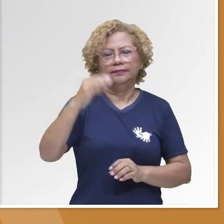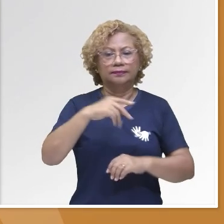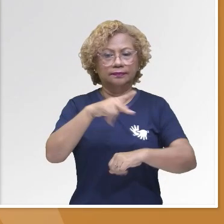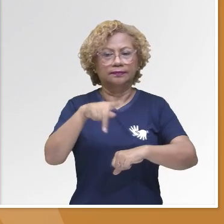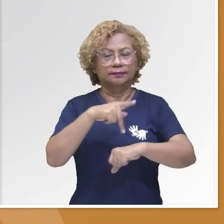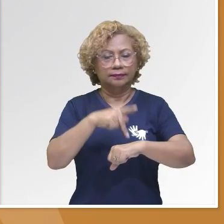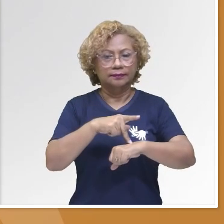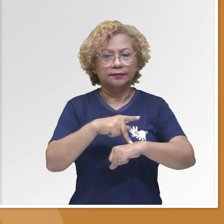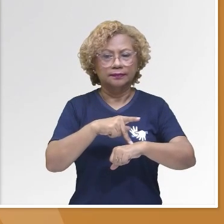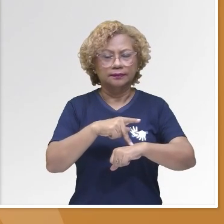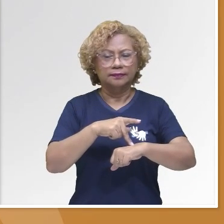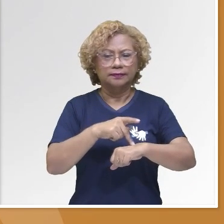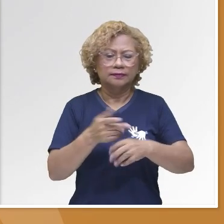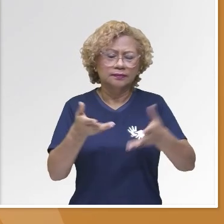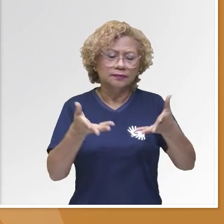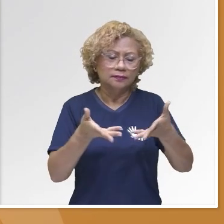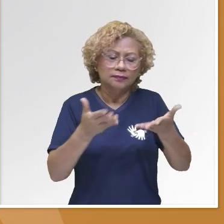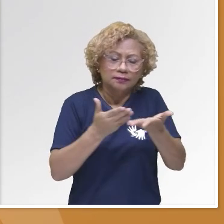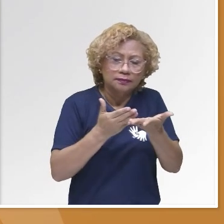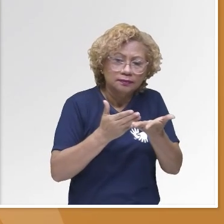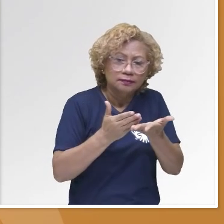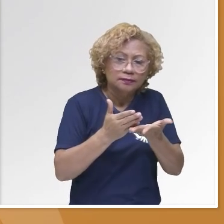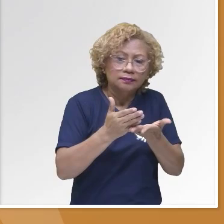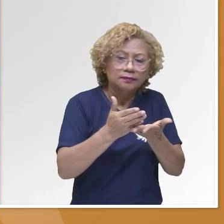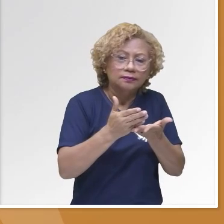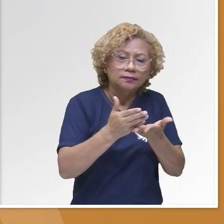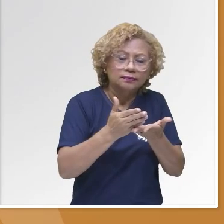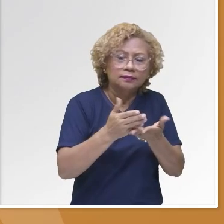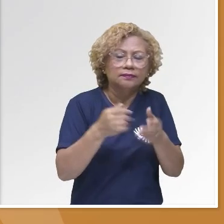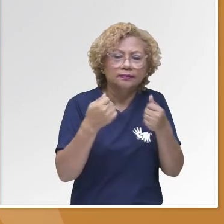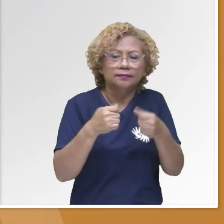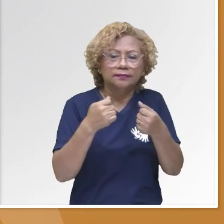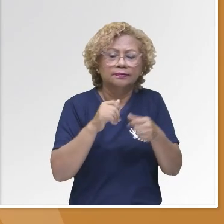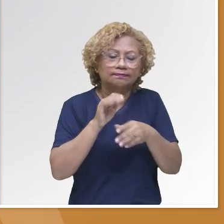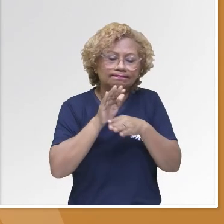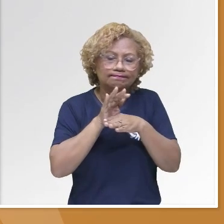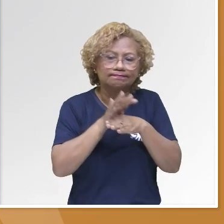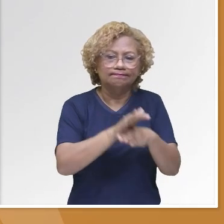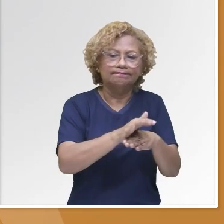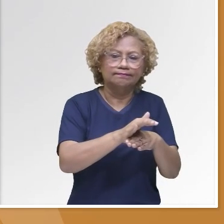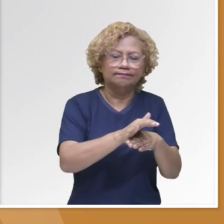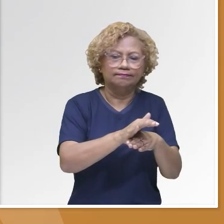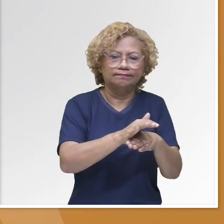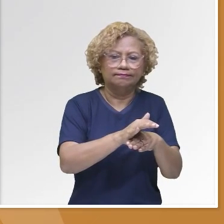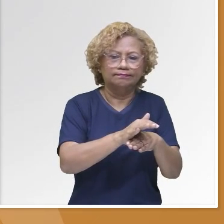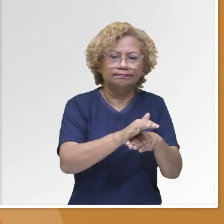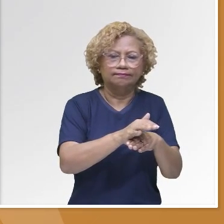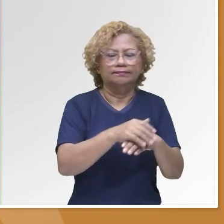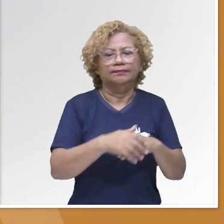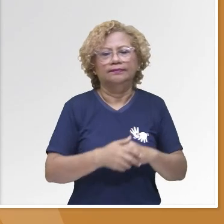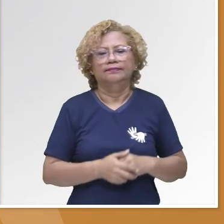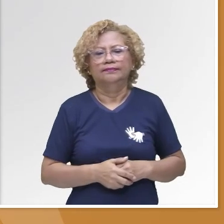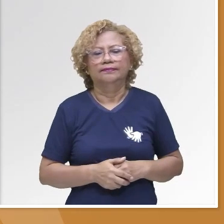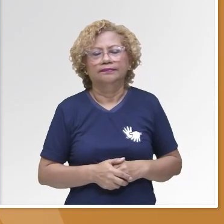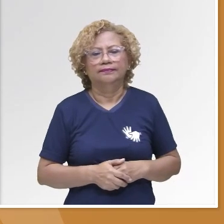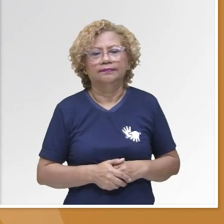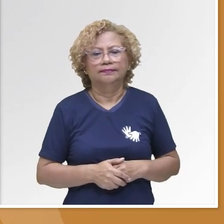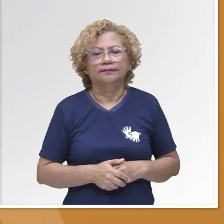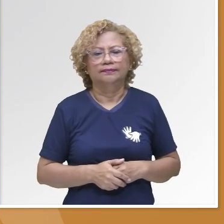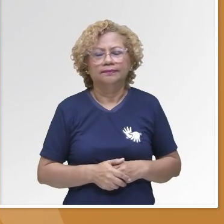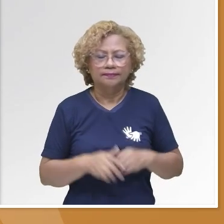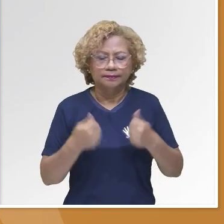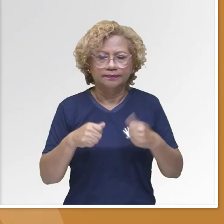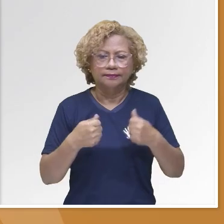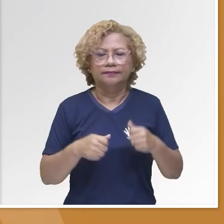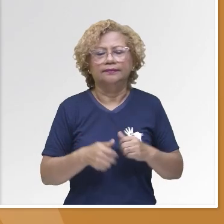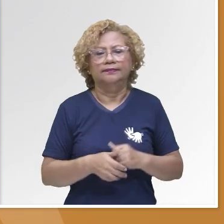estão em desenvolvimento, né? Em determinadas áreas em que os países parceiros eles vão possuir maior desenvolvimento.